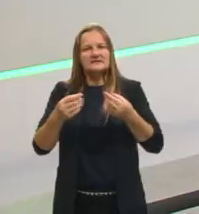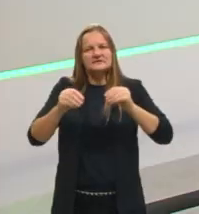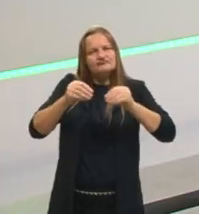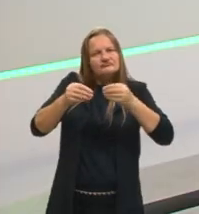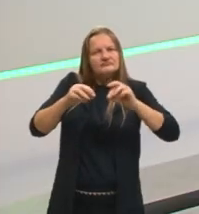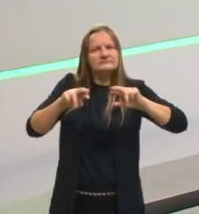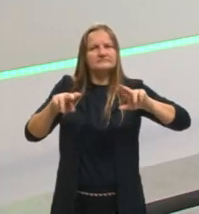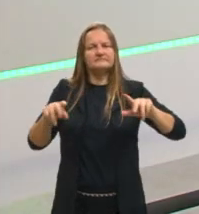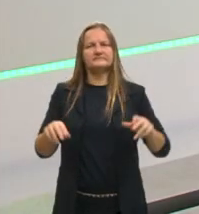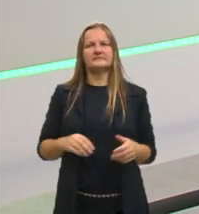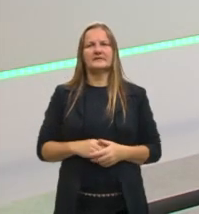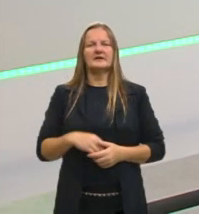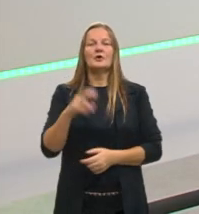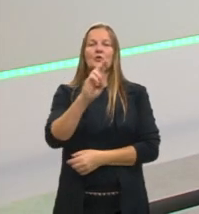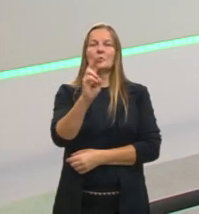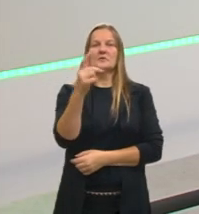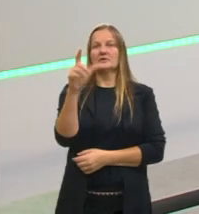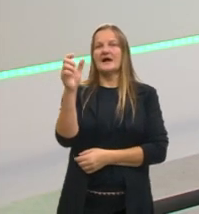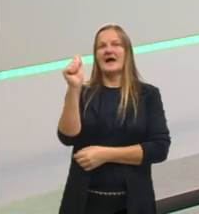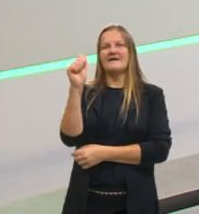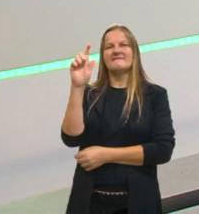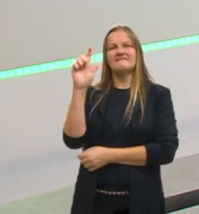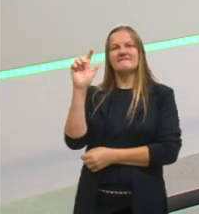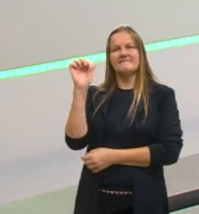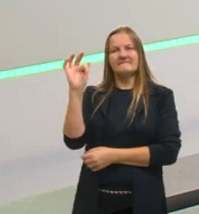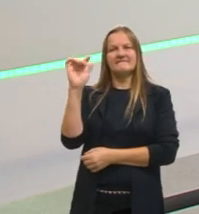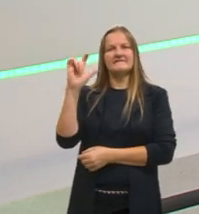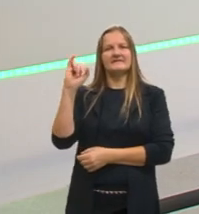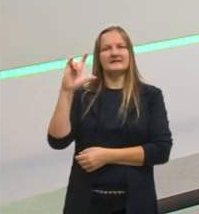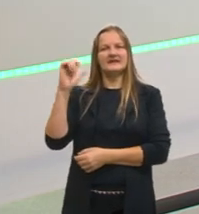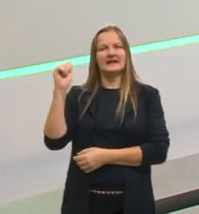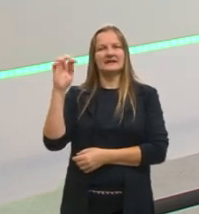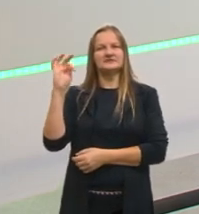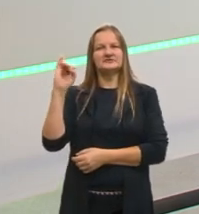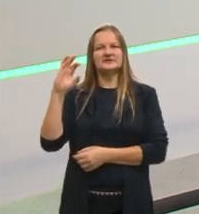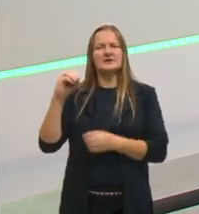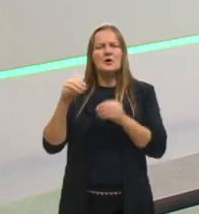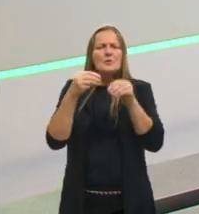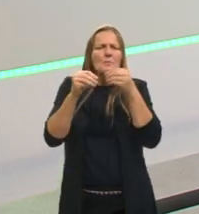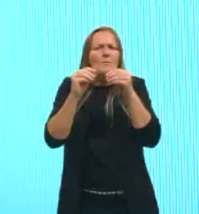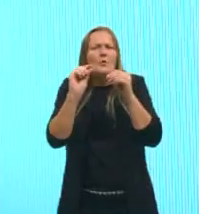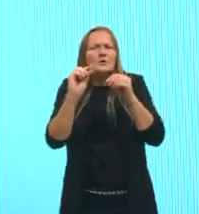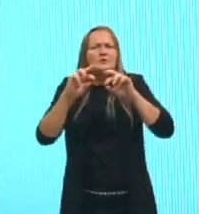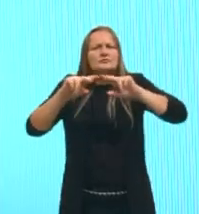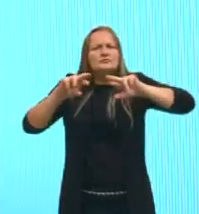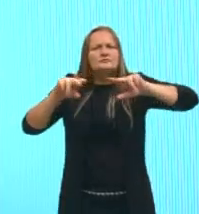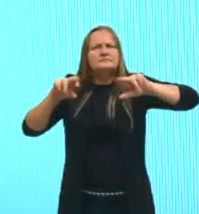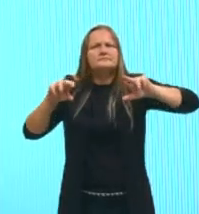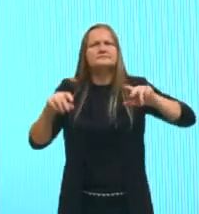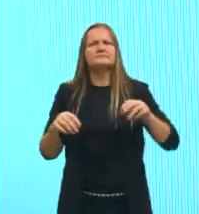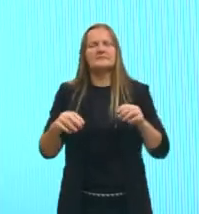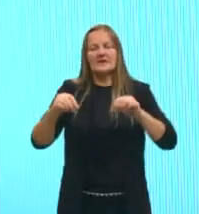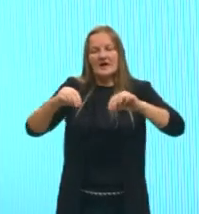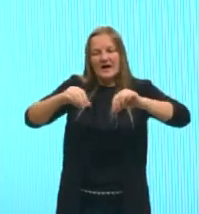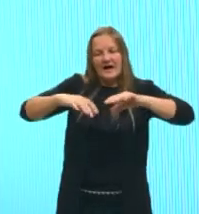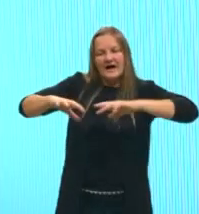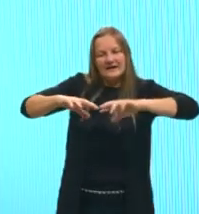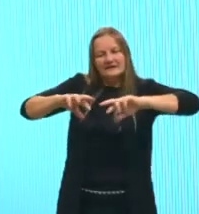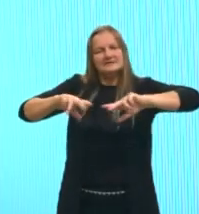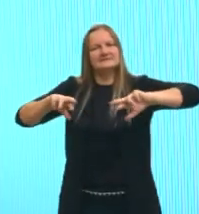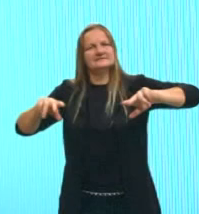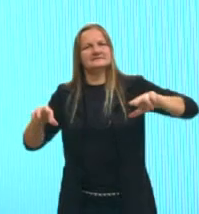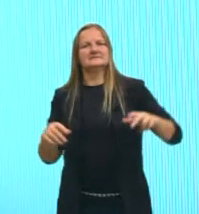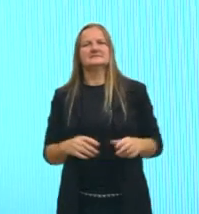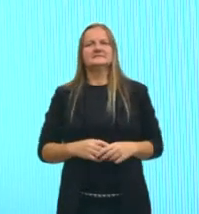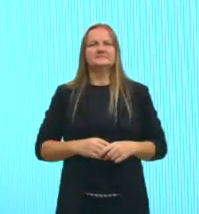distorcer já afilatica né como eu falei para vocês ela vai tentar encaixar vai distorcer um pouquinho a área vai distorcer um